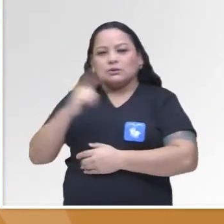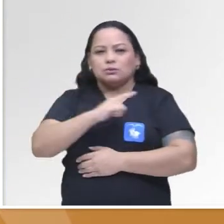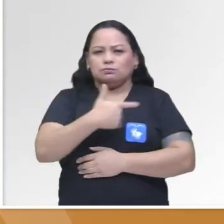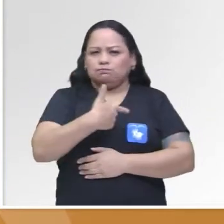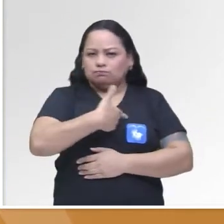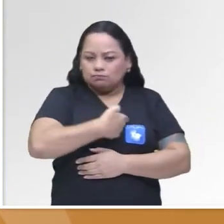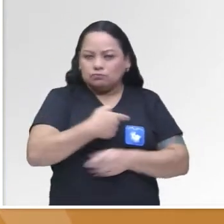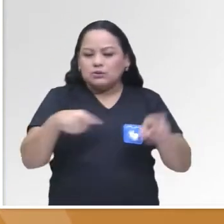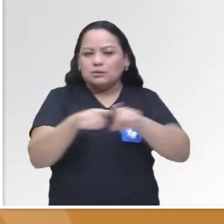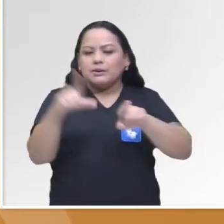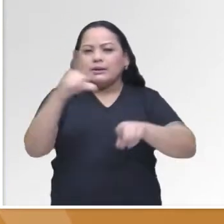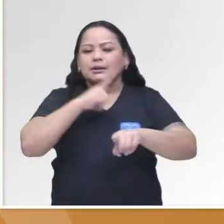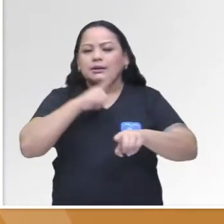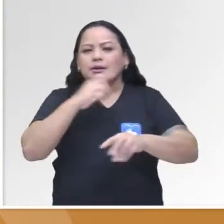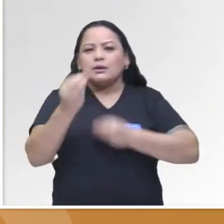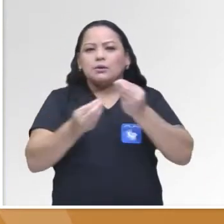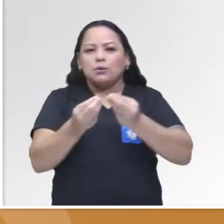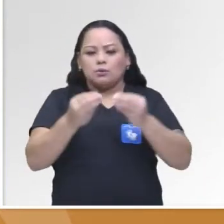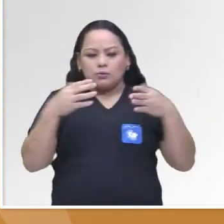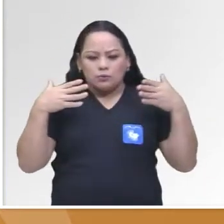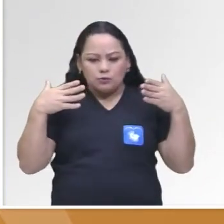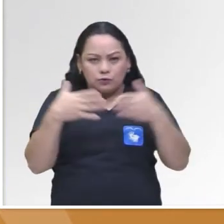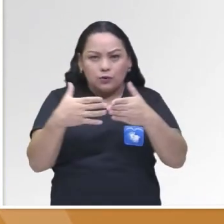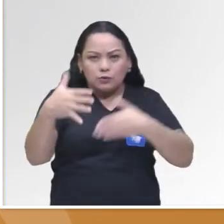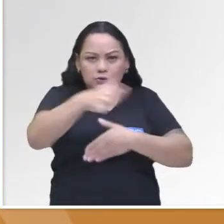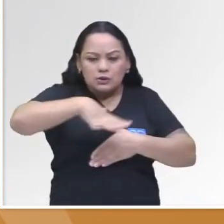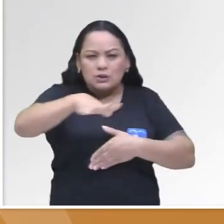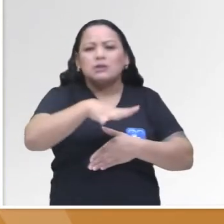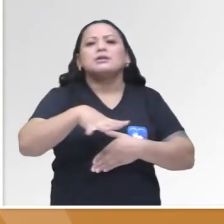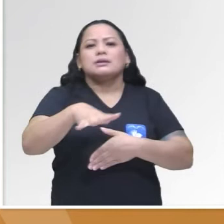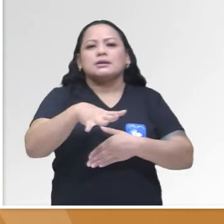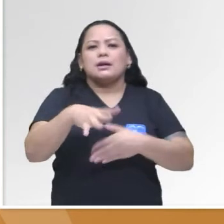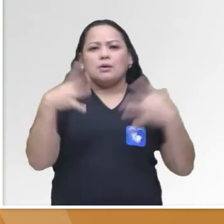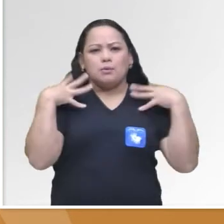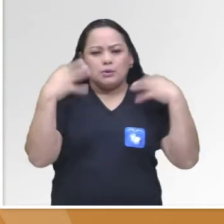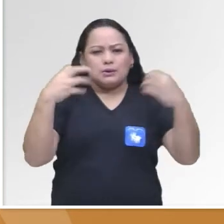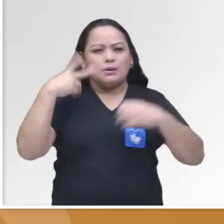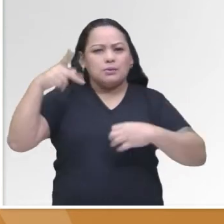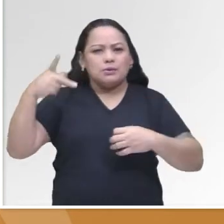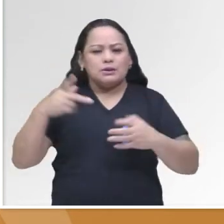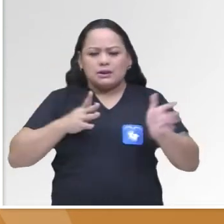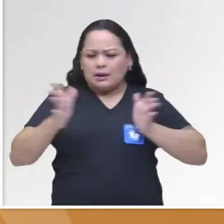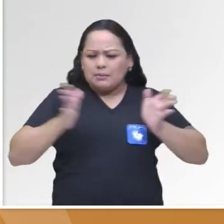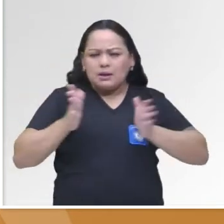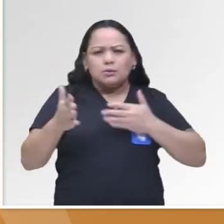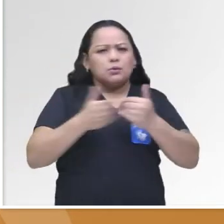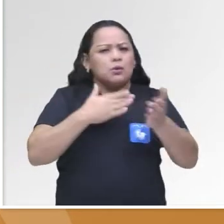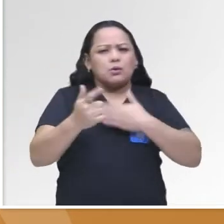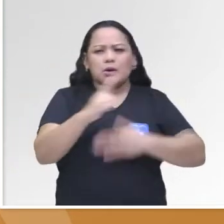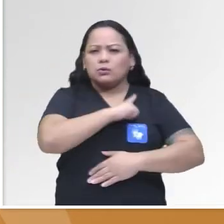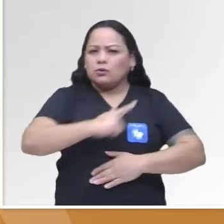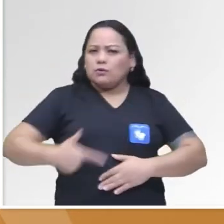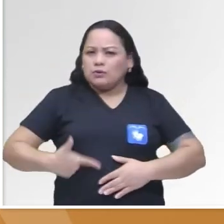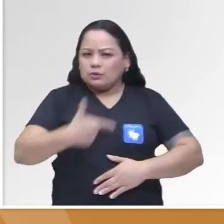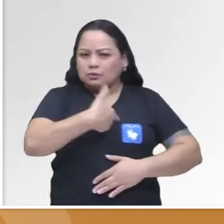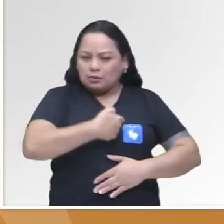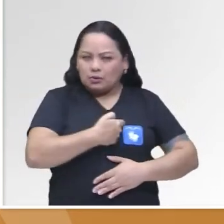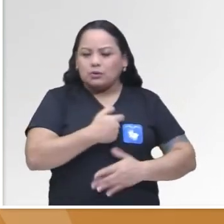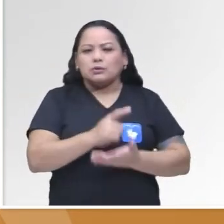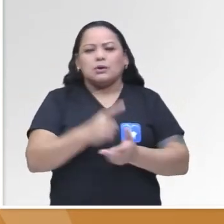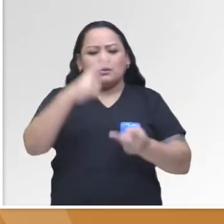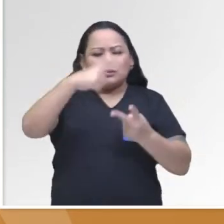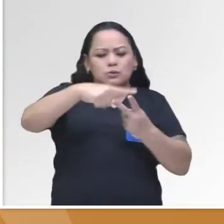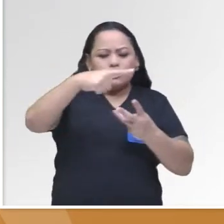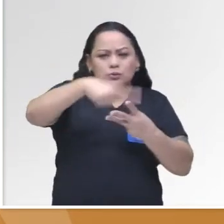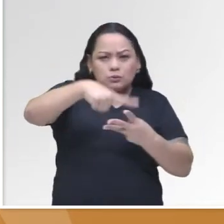uma tendência de centralizar o poder em suas mãos em qualquer uma das fases do seu governo. Seja nessa de provisório agora, quando